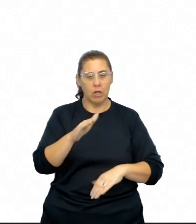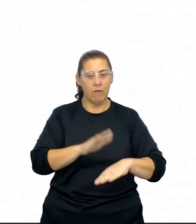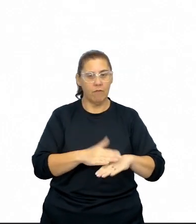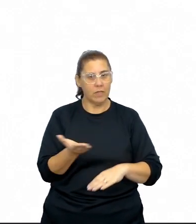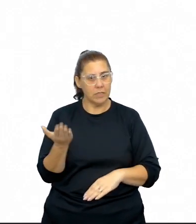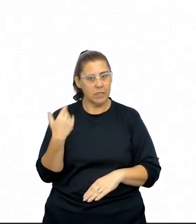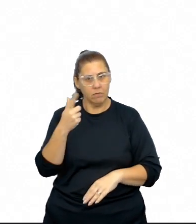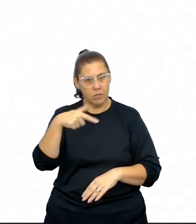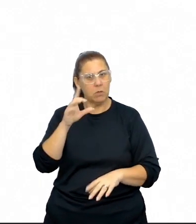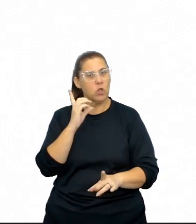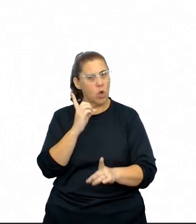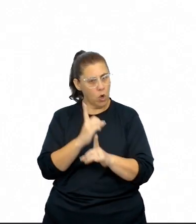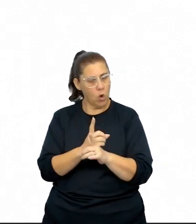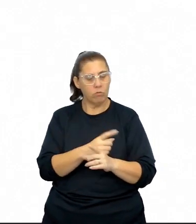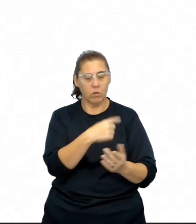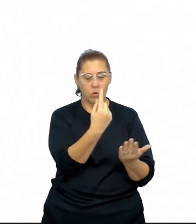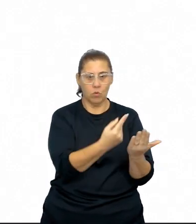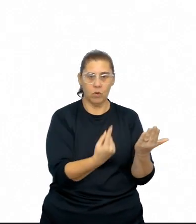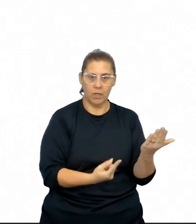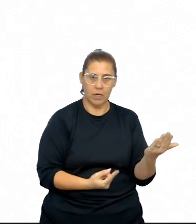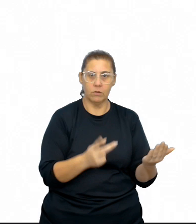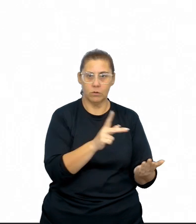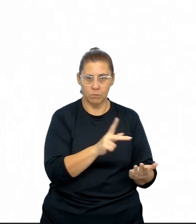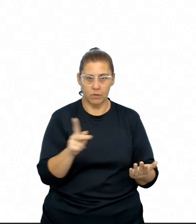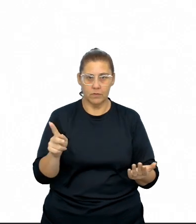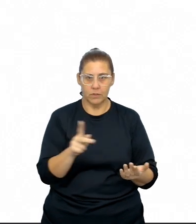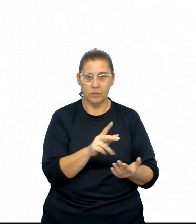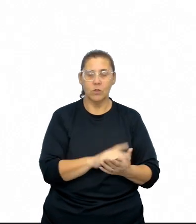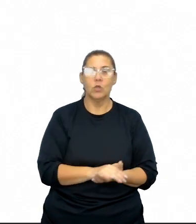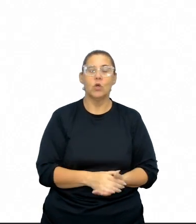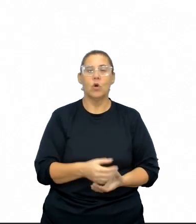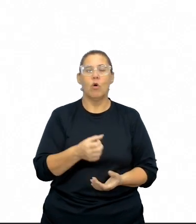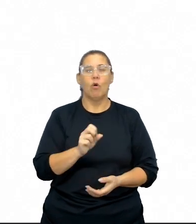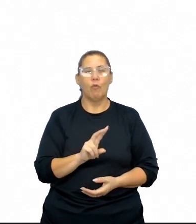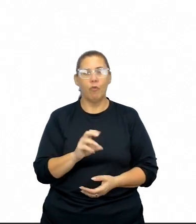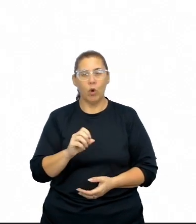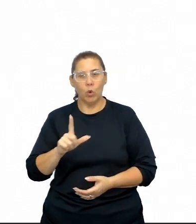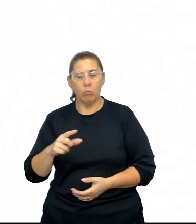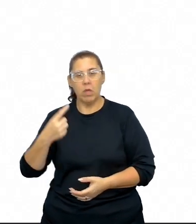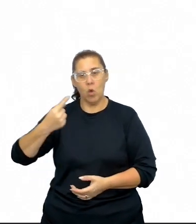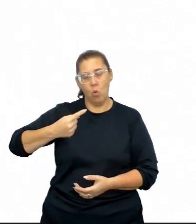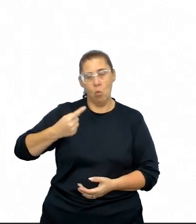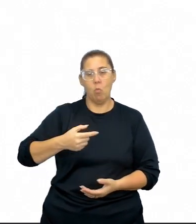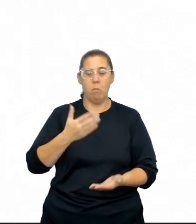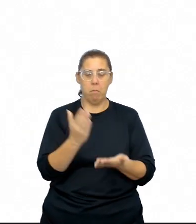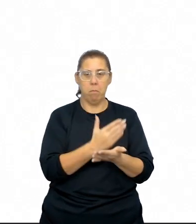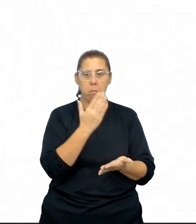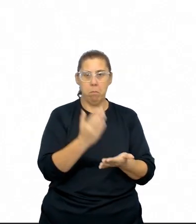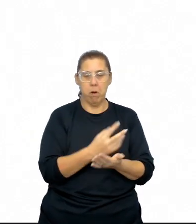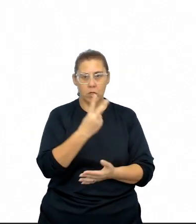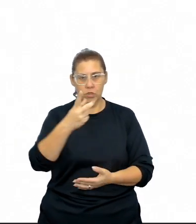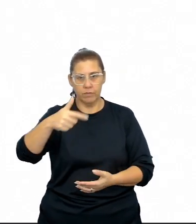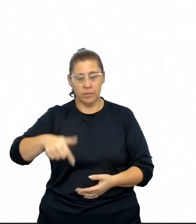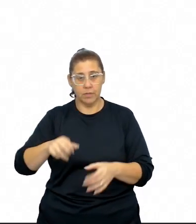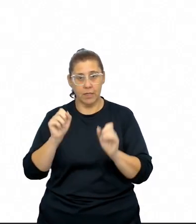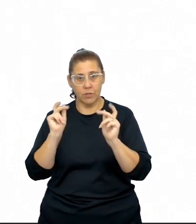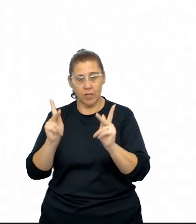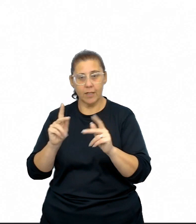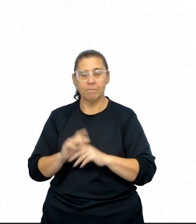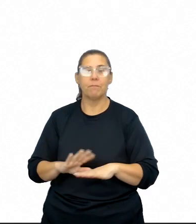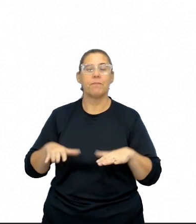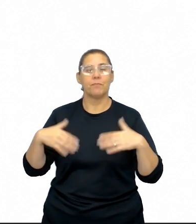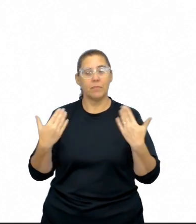vocês podem encontrar no caderno do professor, né, volume 1, lá na página 27. Ok? Bom, então,